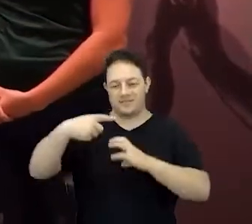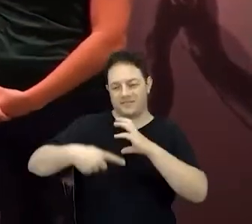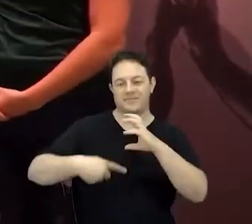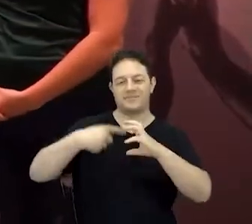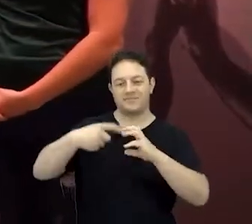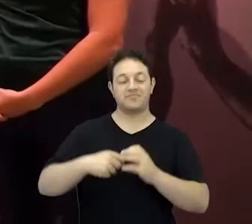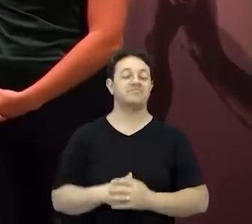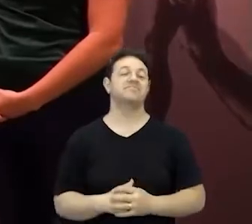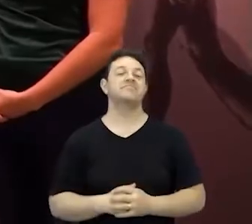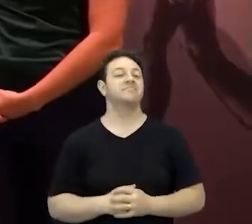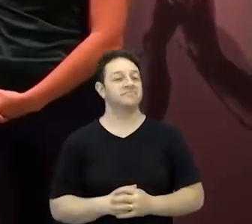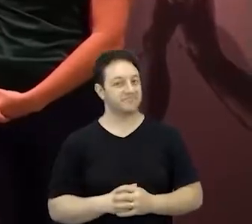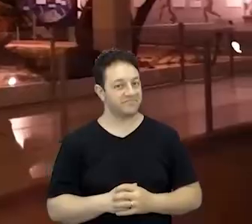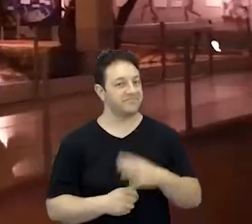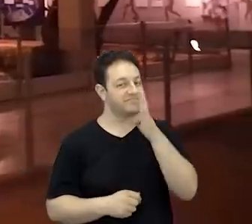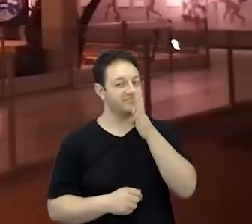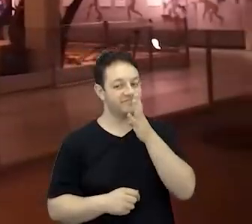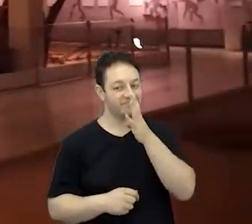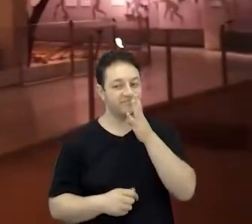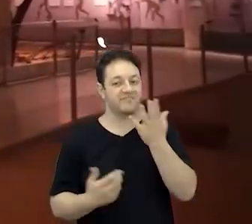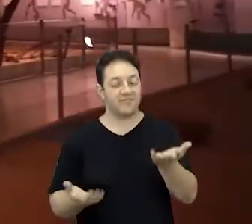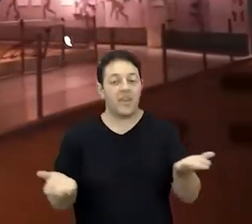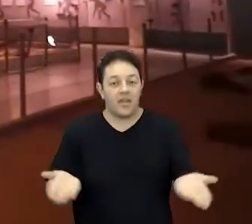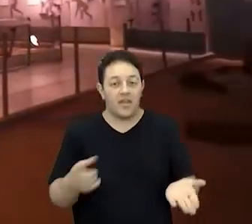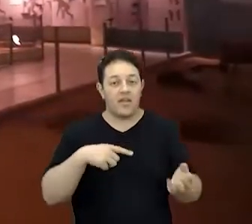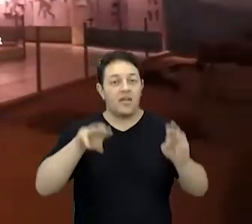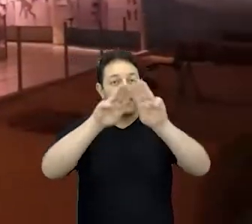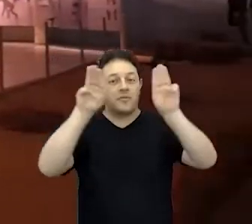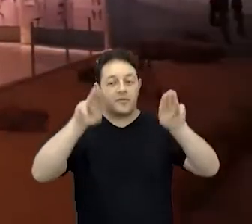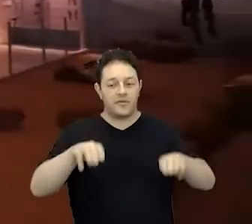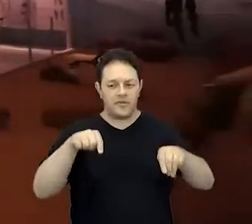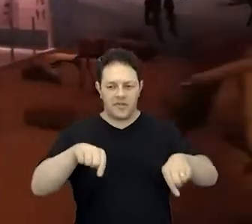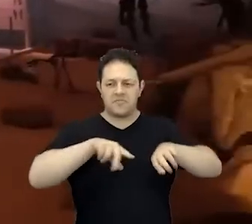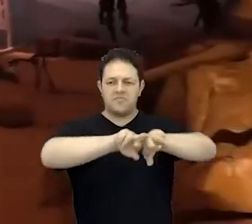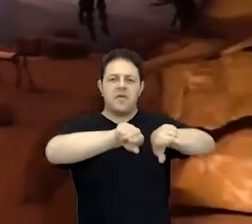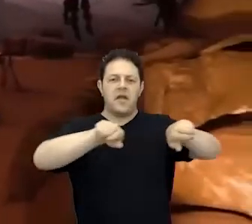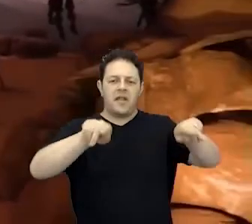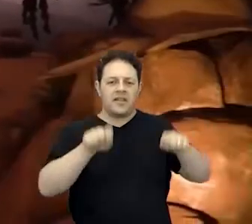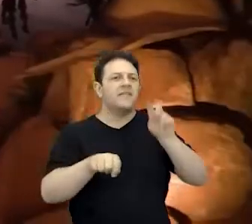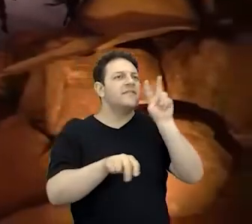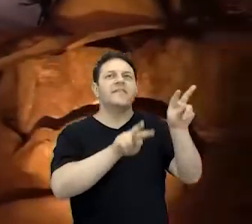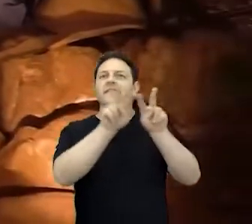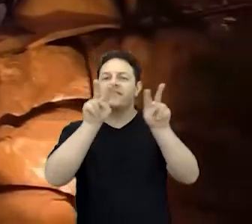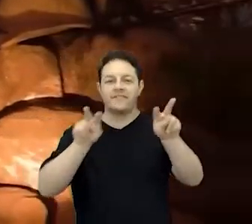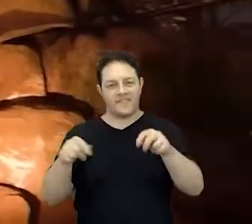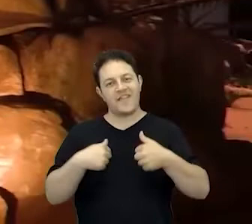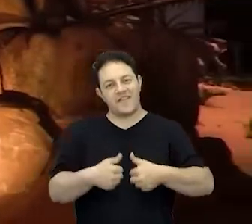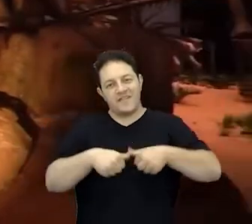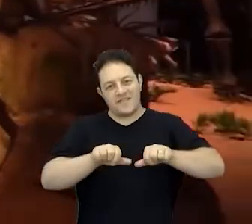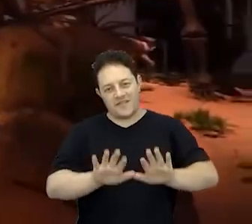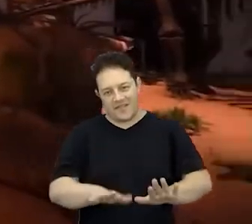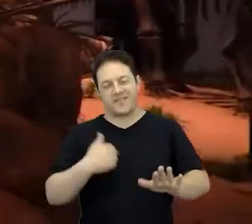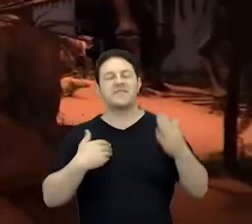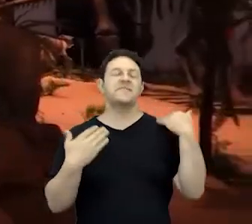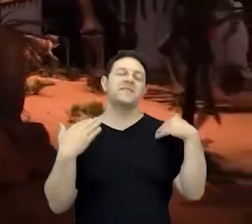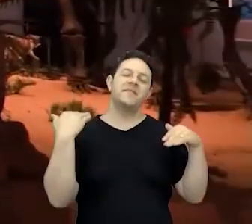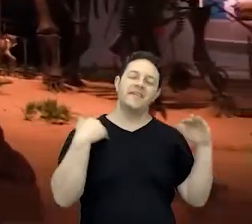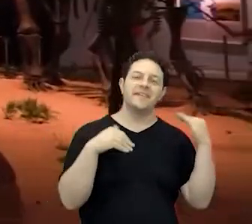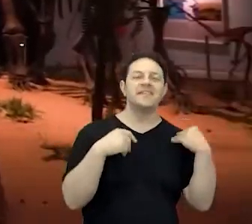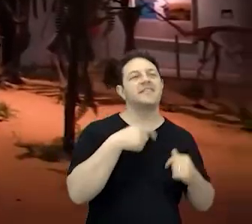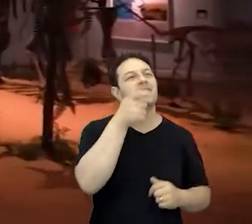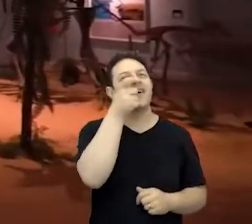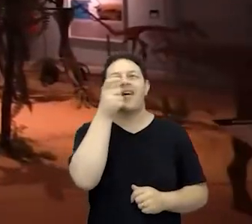exatamente né Então olha só a gente aqui no museu a gente tem um montão de coisa ainda para ver né Eu ainda vou ficar aqui passeando um pouquinho